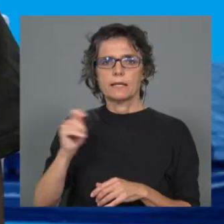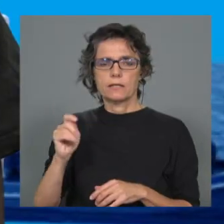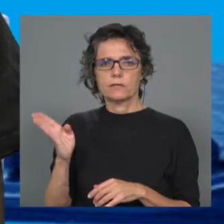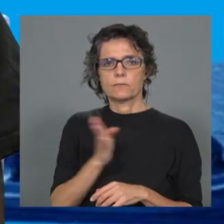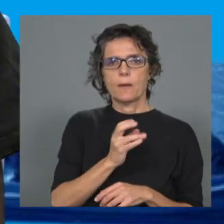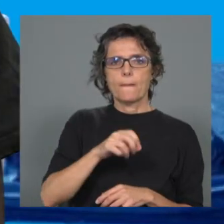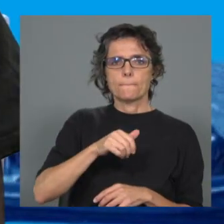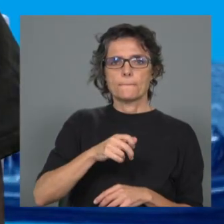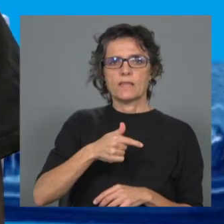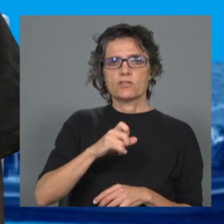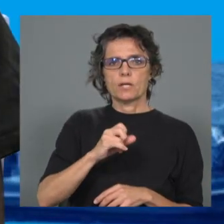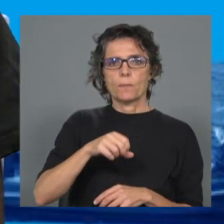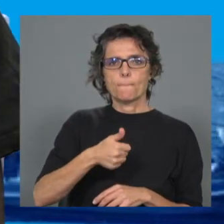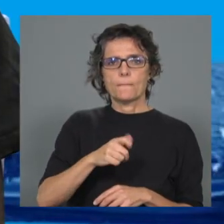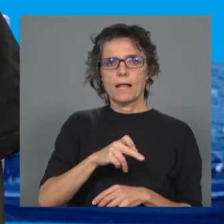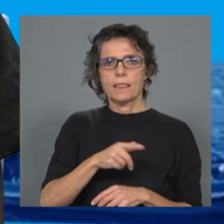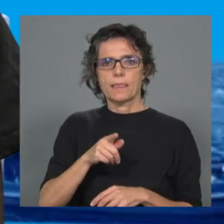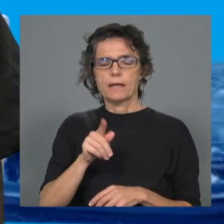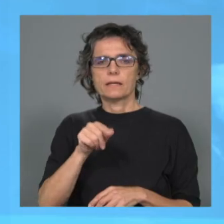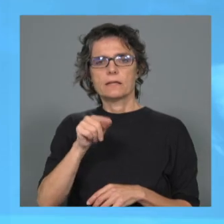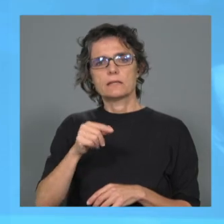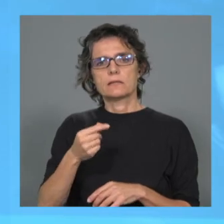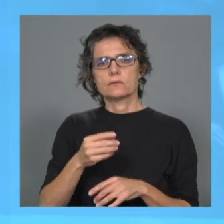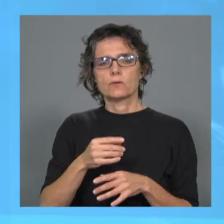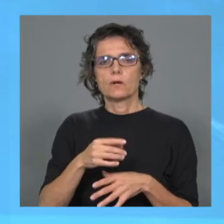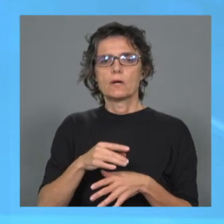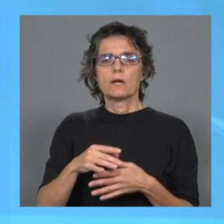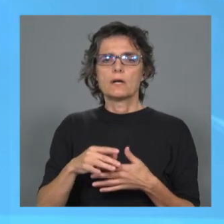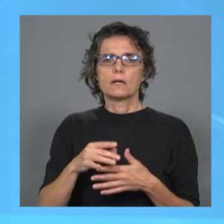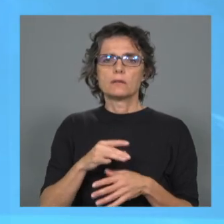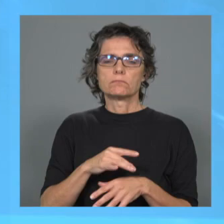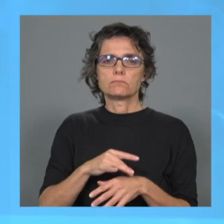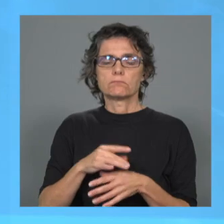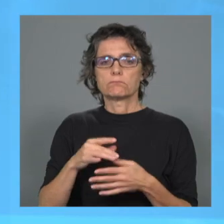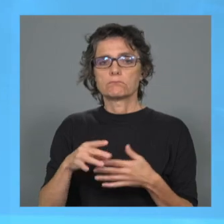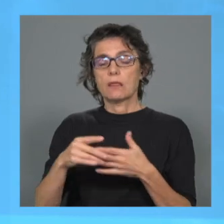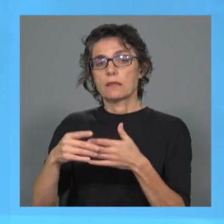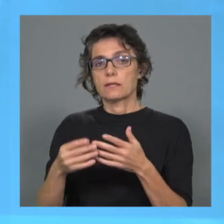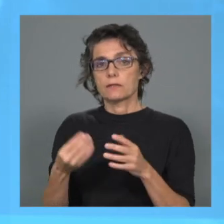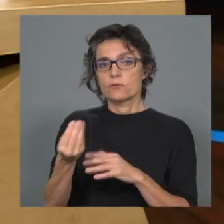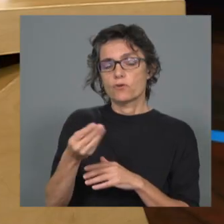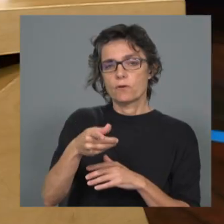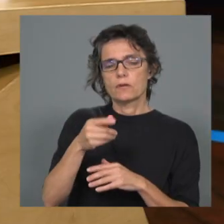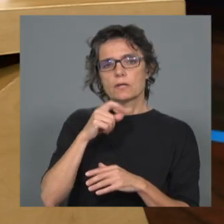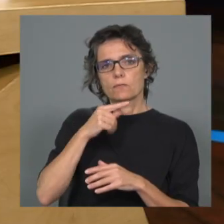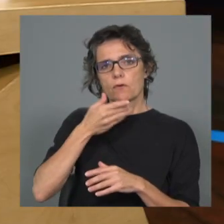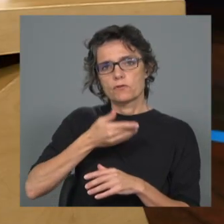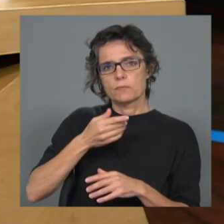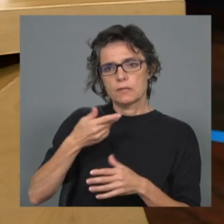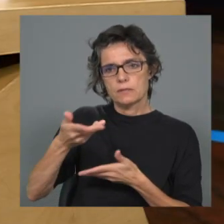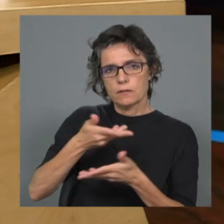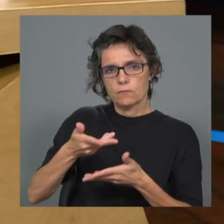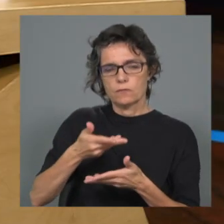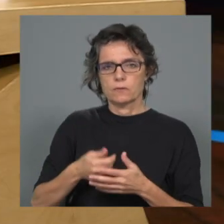líderes Ubuntu, que hoje aceitaram vir partilhar a sua história. Obrigada a todos por estarem aqui no programa Eclésia. Rui, começava por